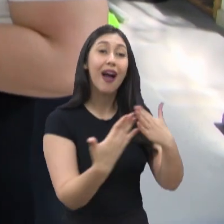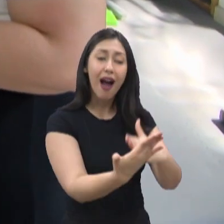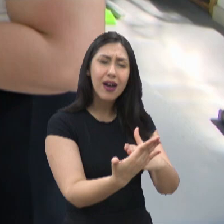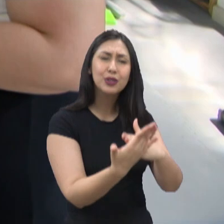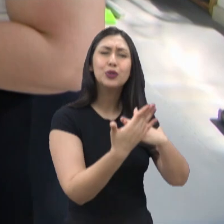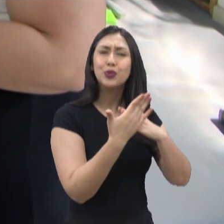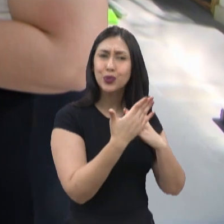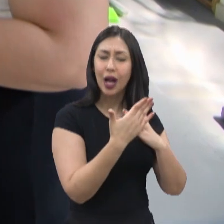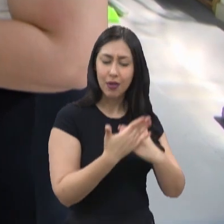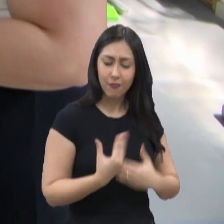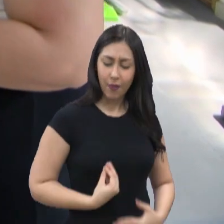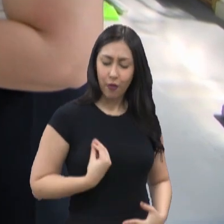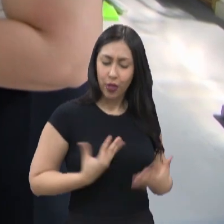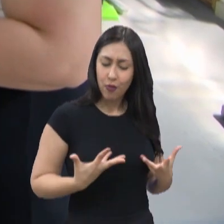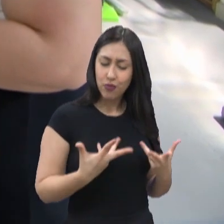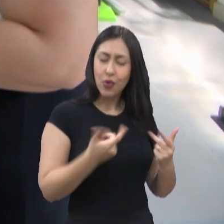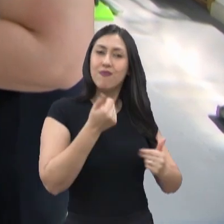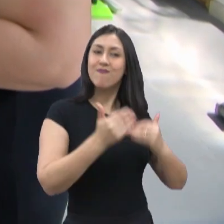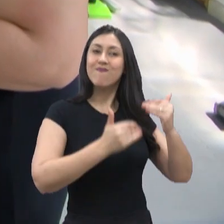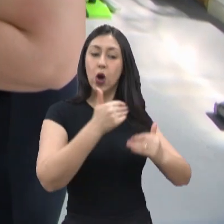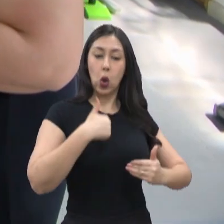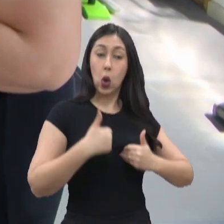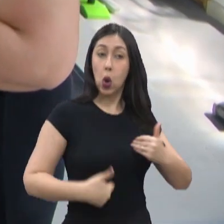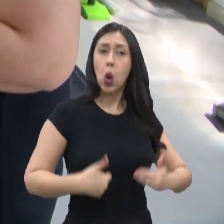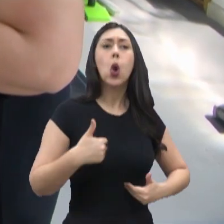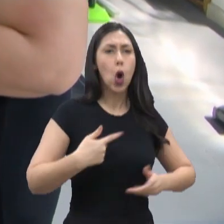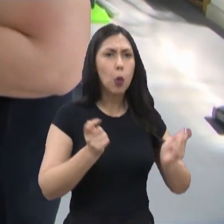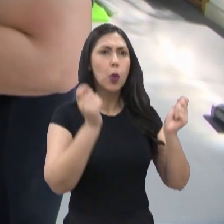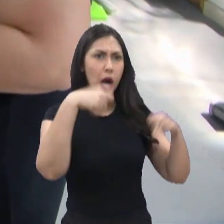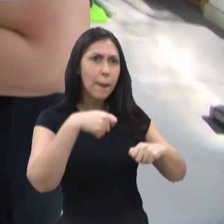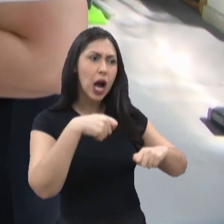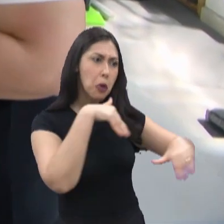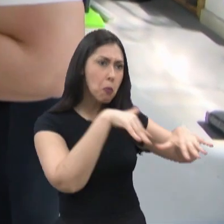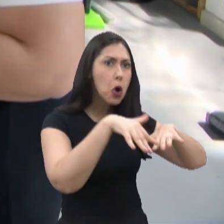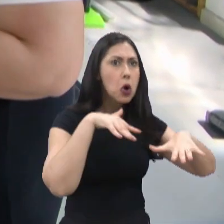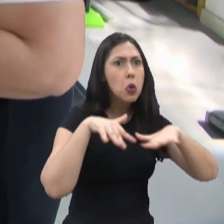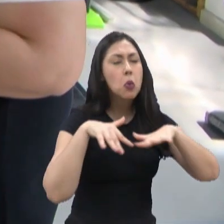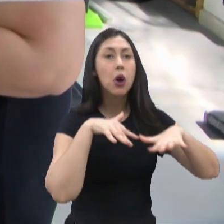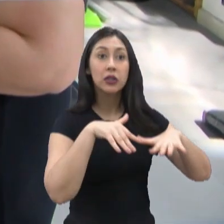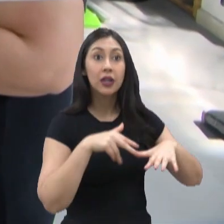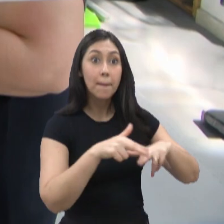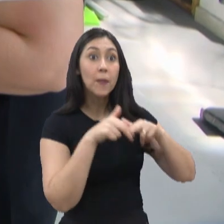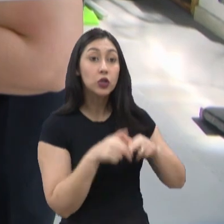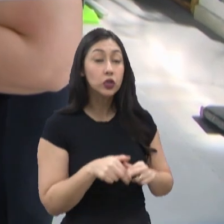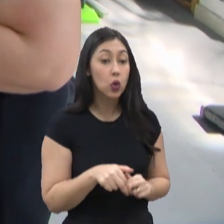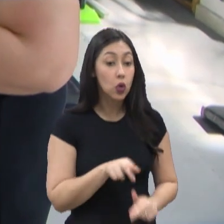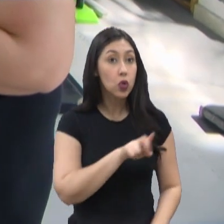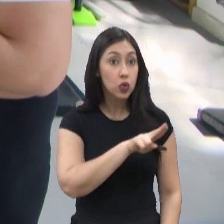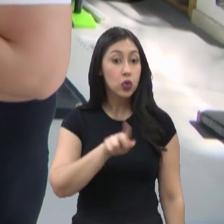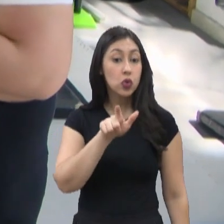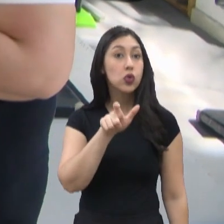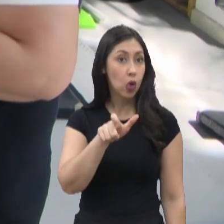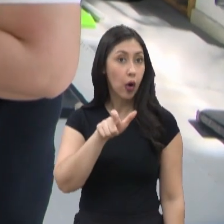uma melhora na qualidade de vida para que você tenha um corpo mais funcional. Então você vê no próprio nome da calistenia que na origem